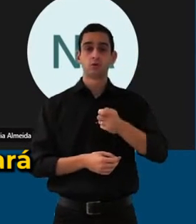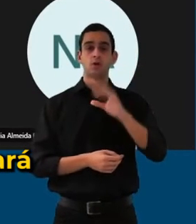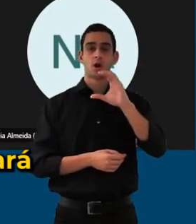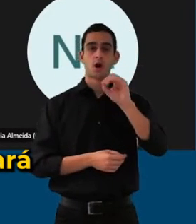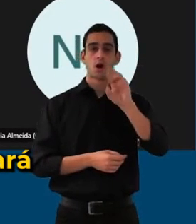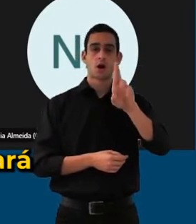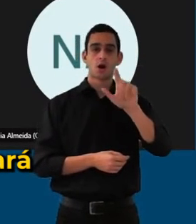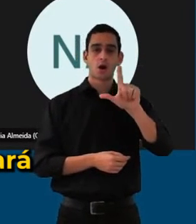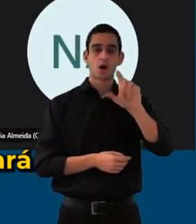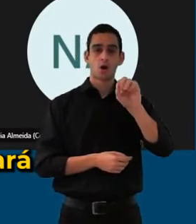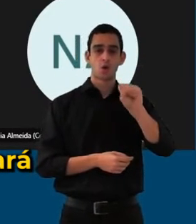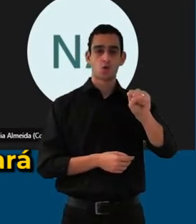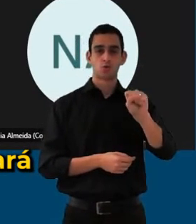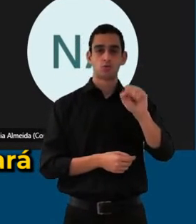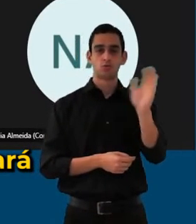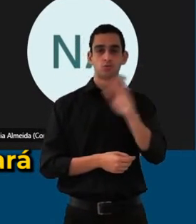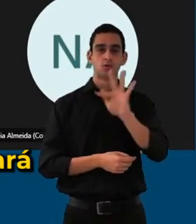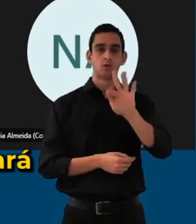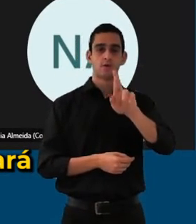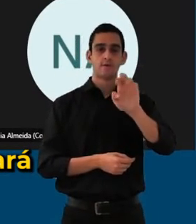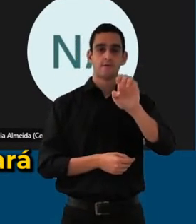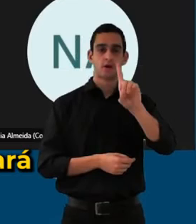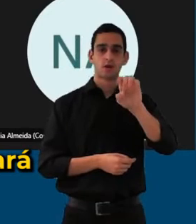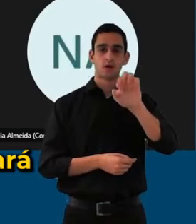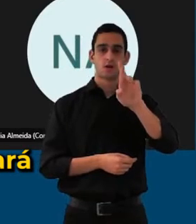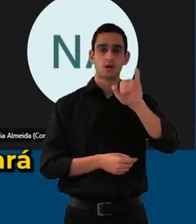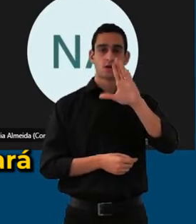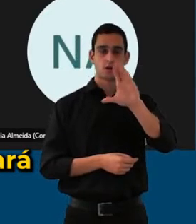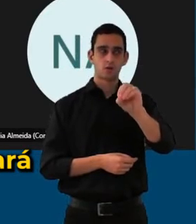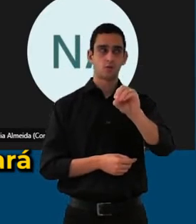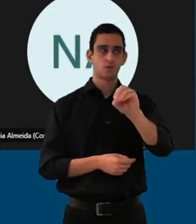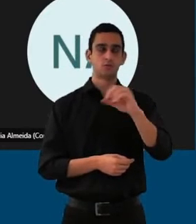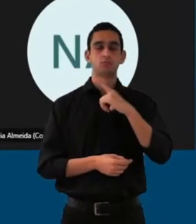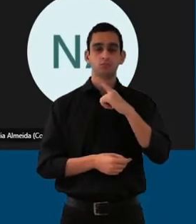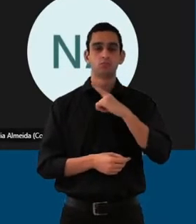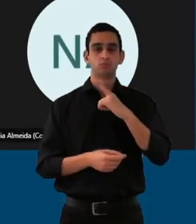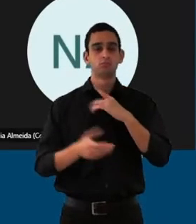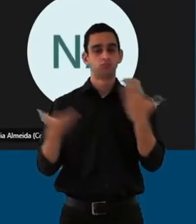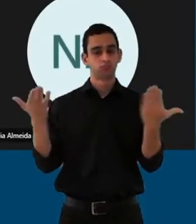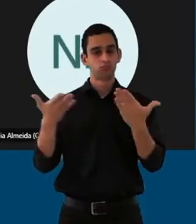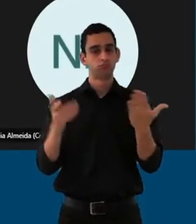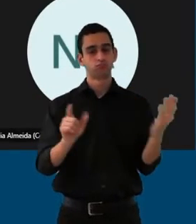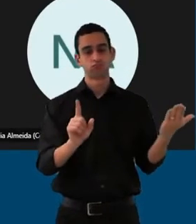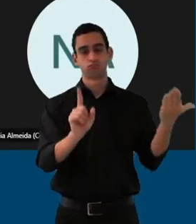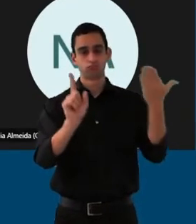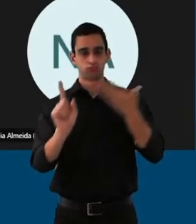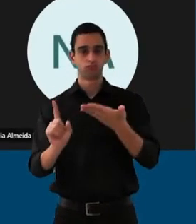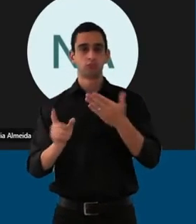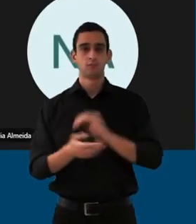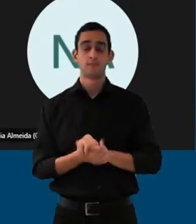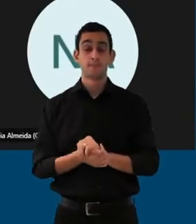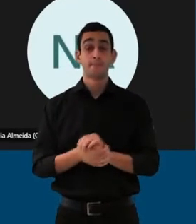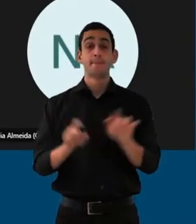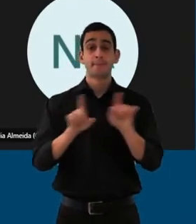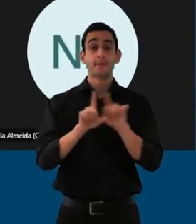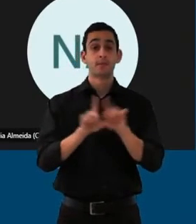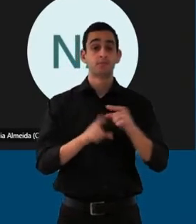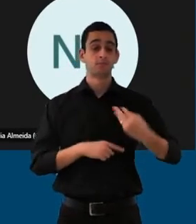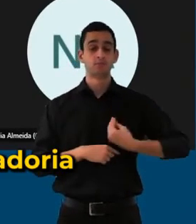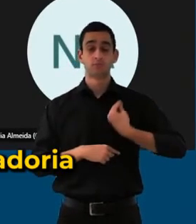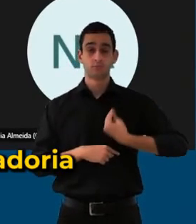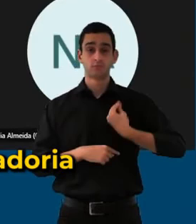Frederico Maroja de Medeiros, estará presidindo essa solenidade. Presente também amicus